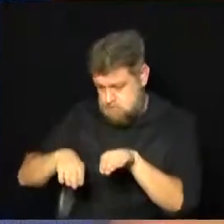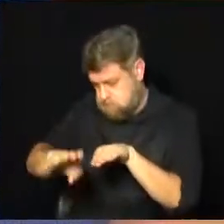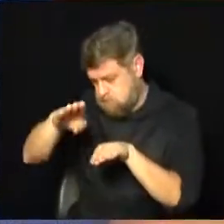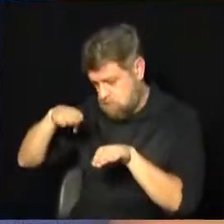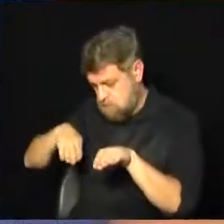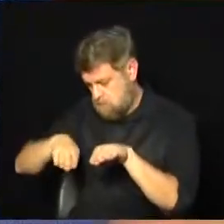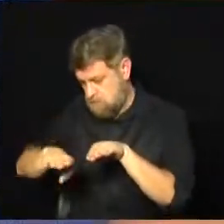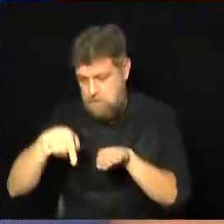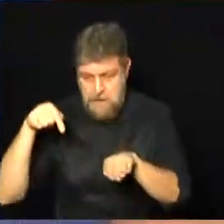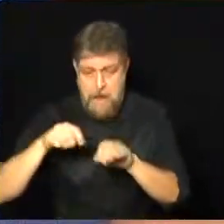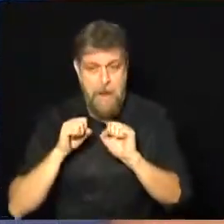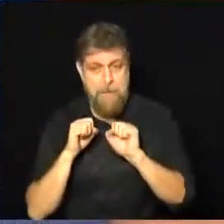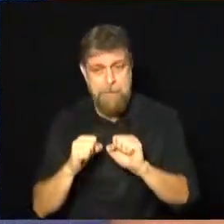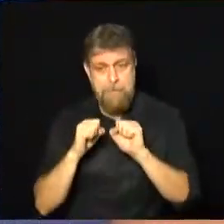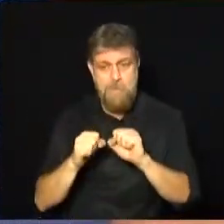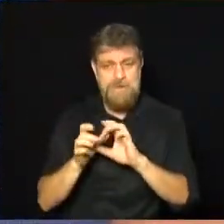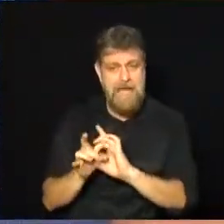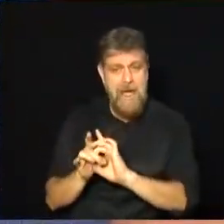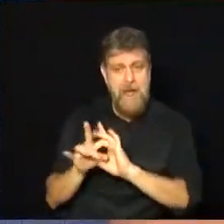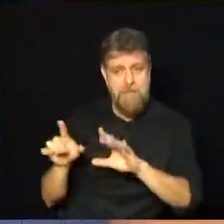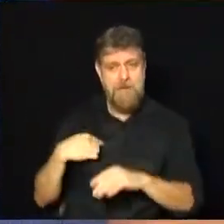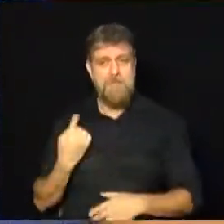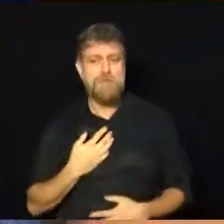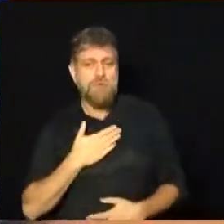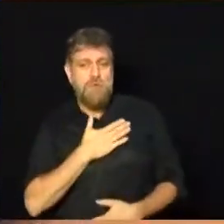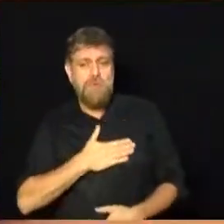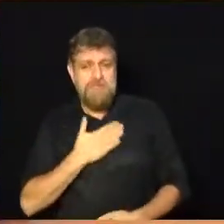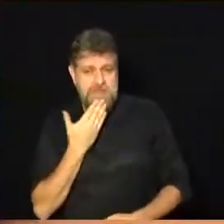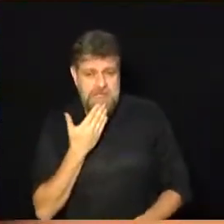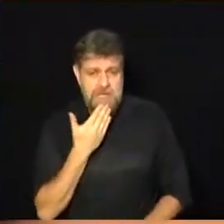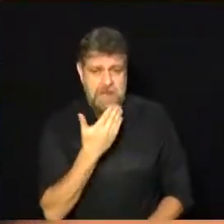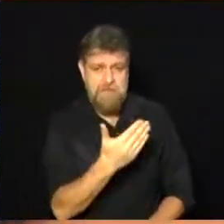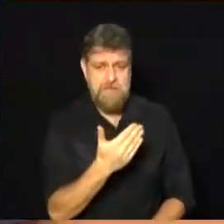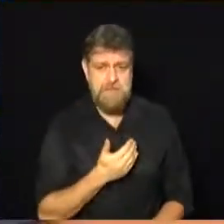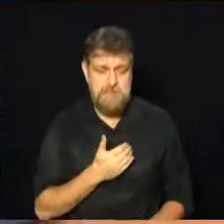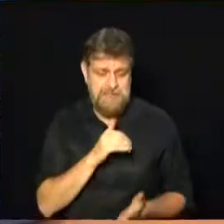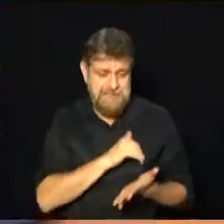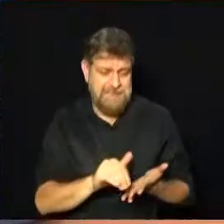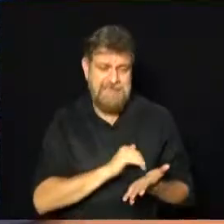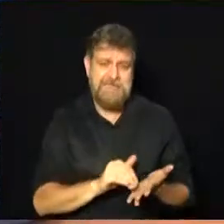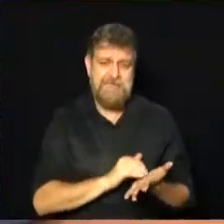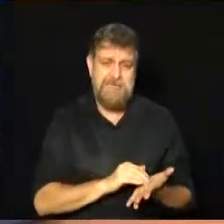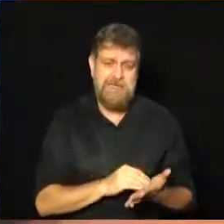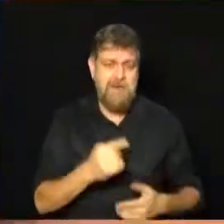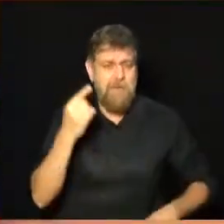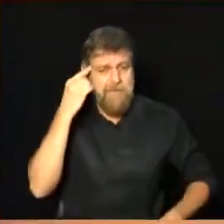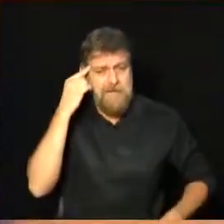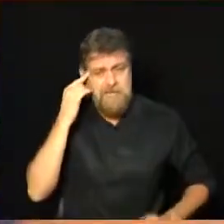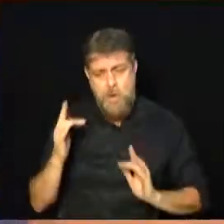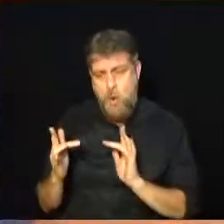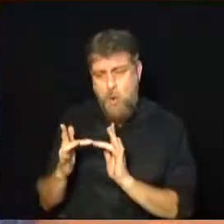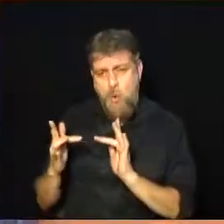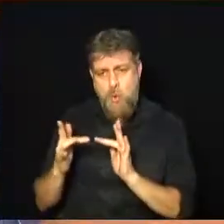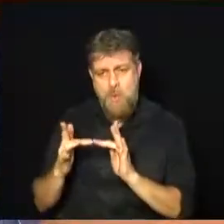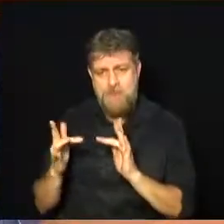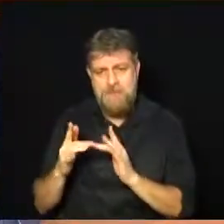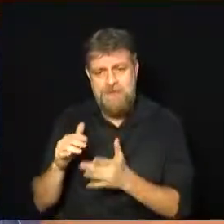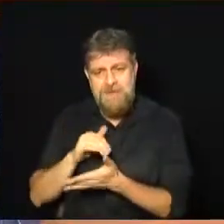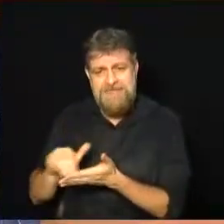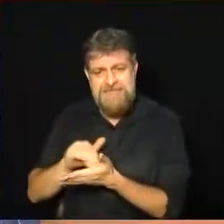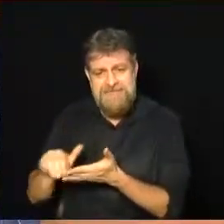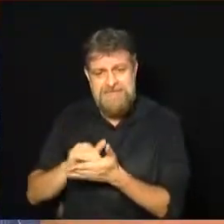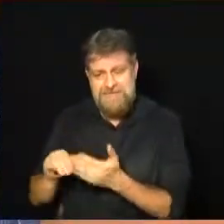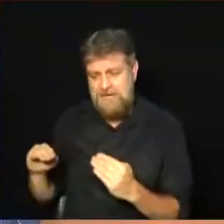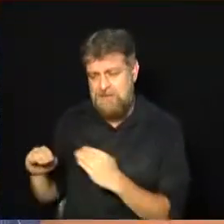trechos, onde puder liberar, a gente gostaria de pedir para o secretário aí, para que entre em contato aí com o próprio secretário